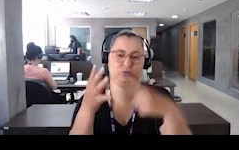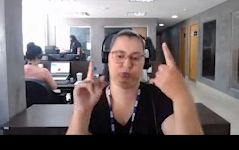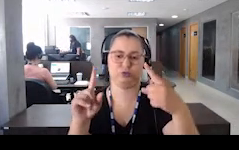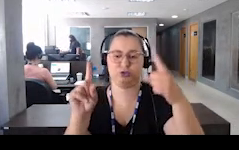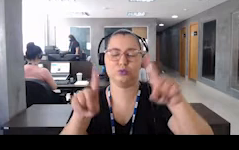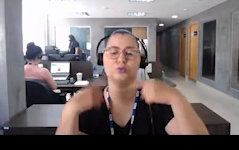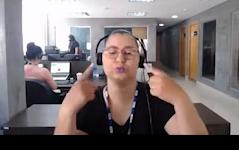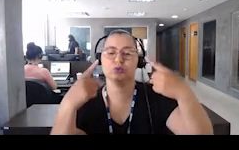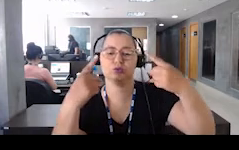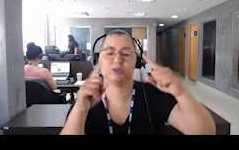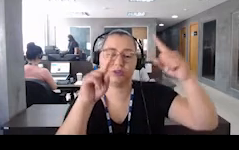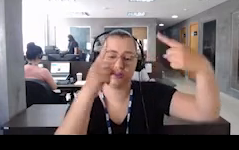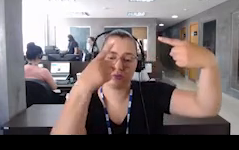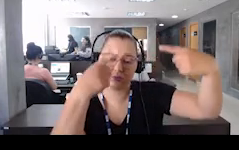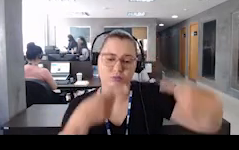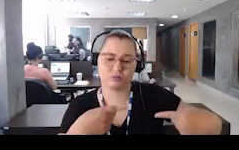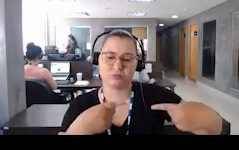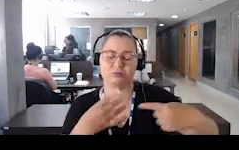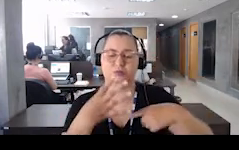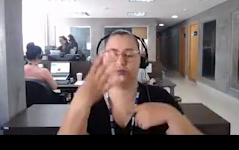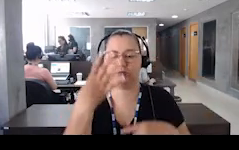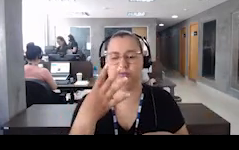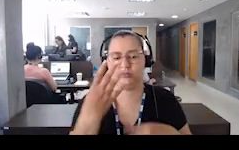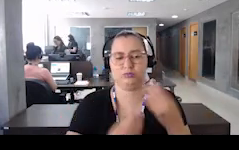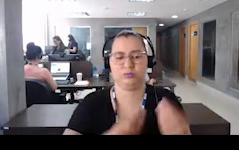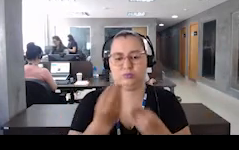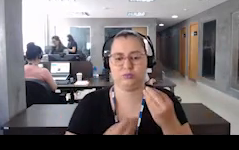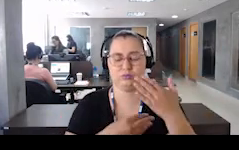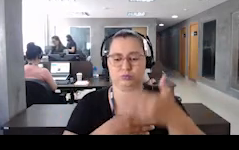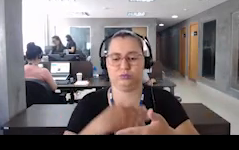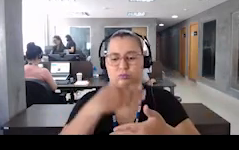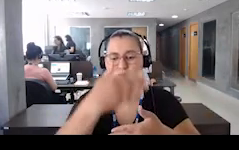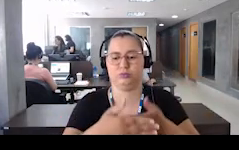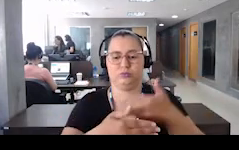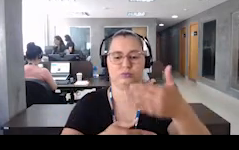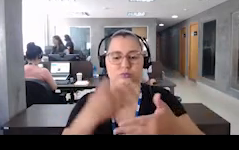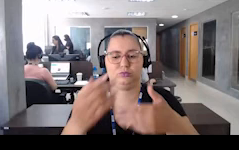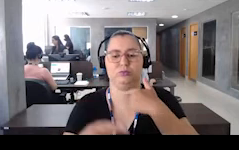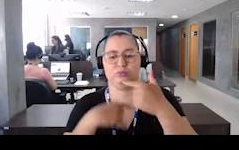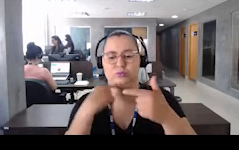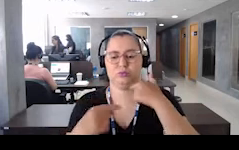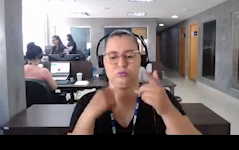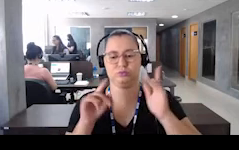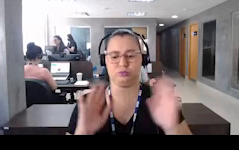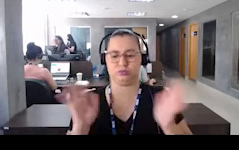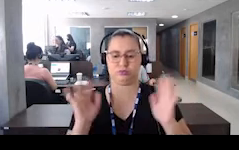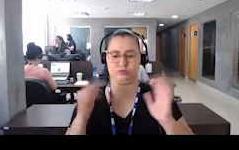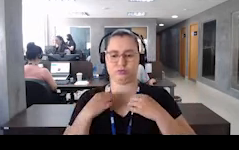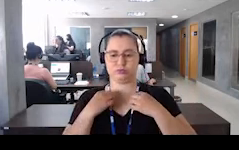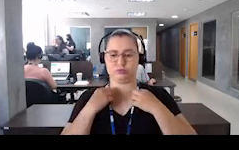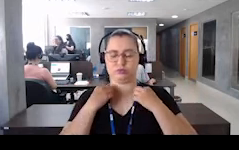4, certo? Então, como que tá aí o andamento de vocês? Como é que vocês têm alguma dúvida?